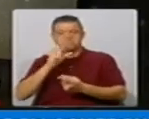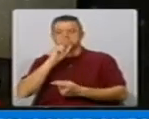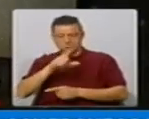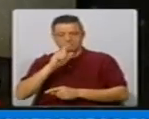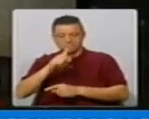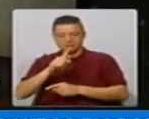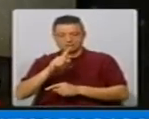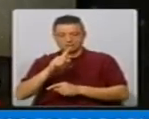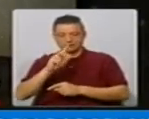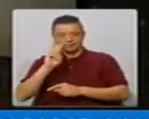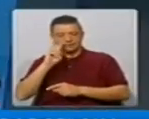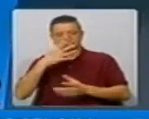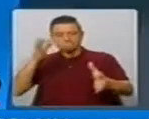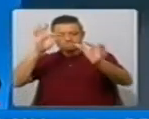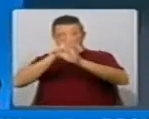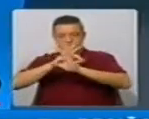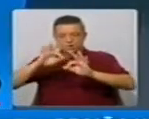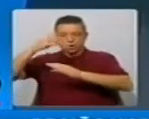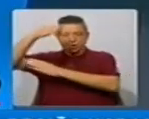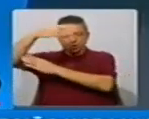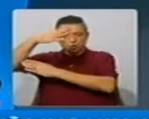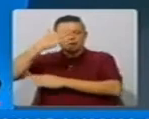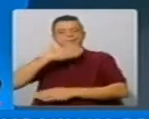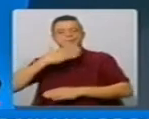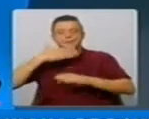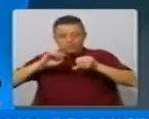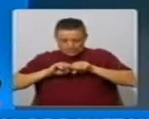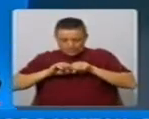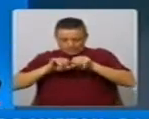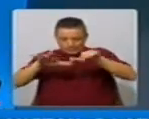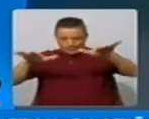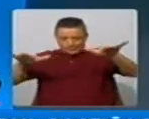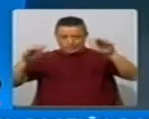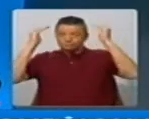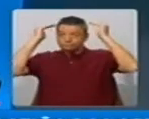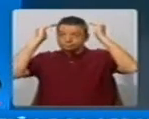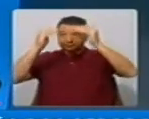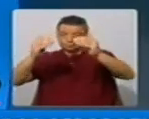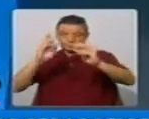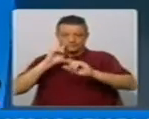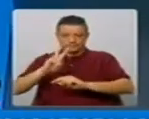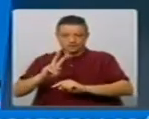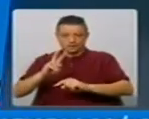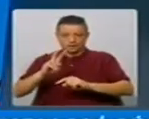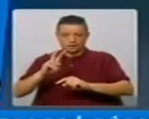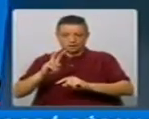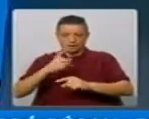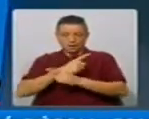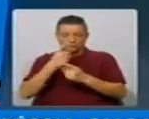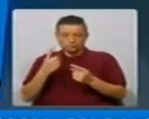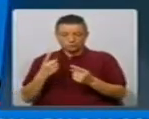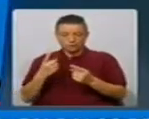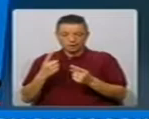encontrar esta magnífica luz branca, luz difusa ao longo da nossa eclíptica. Ora, e porquê é